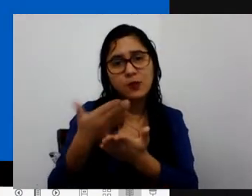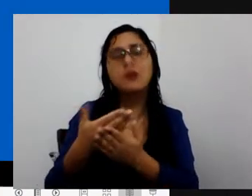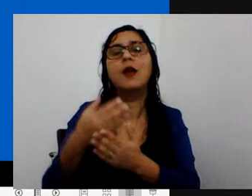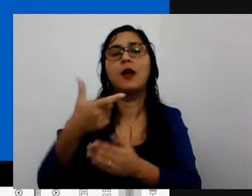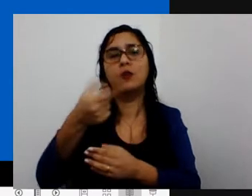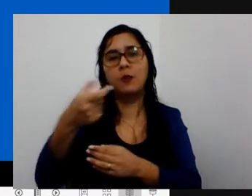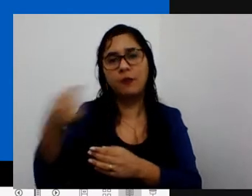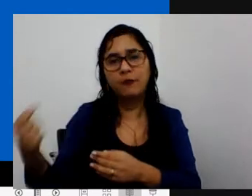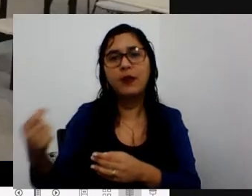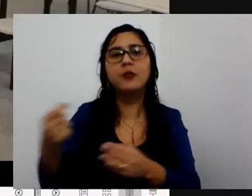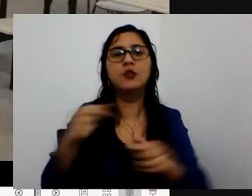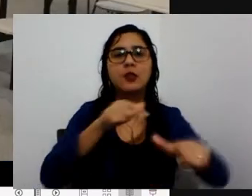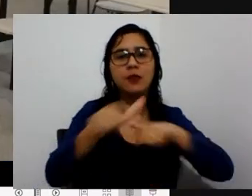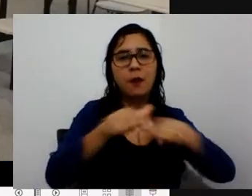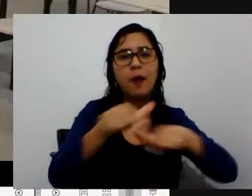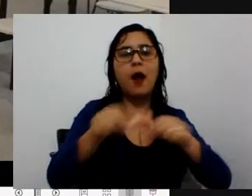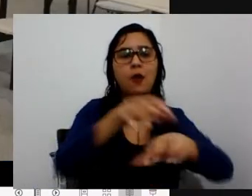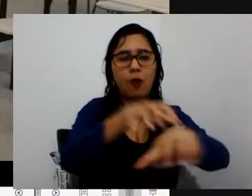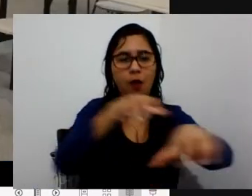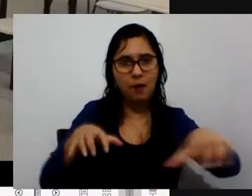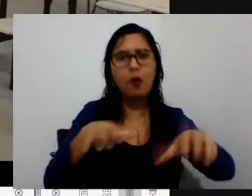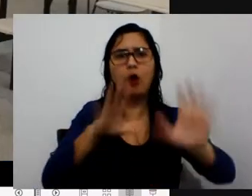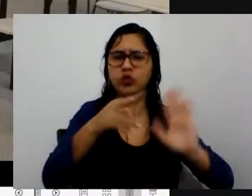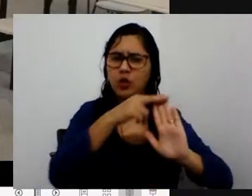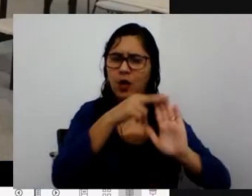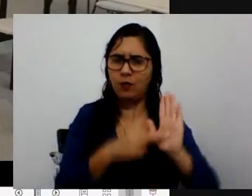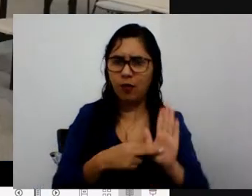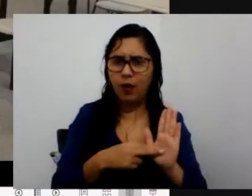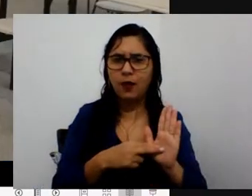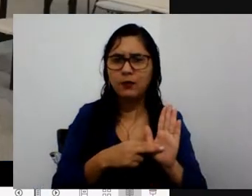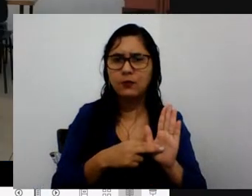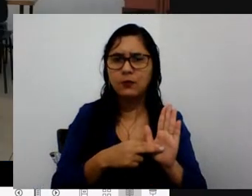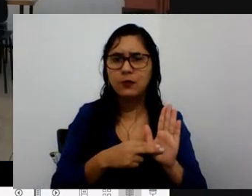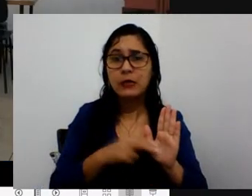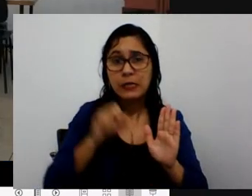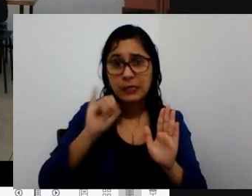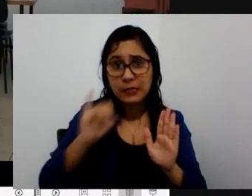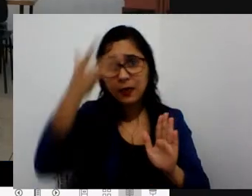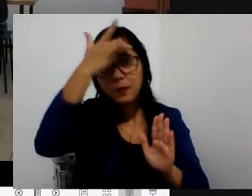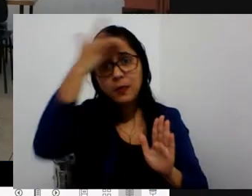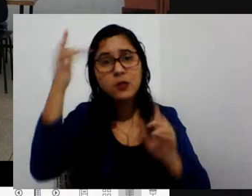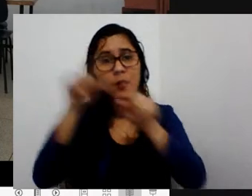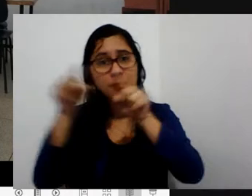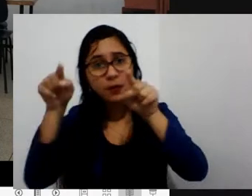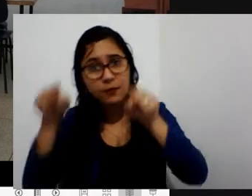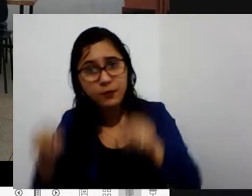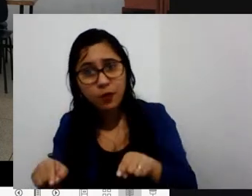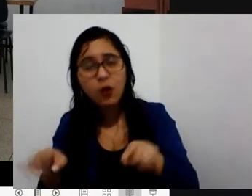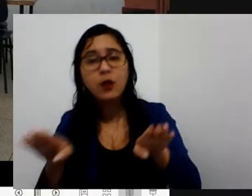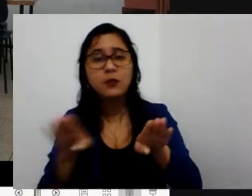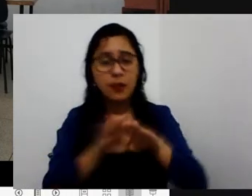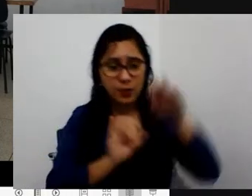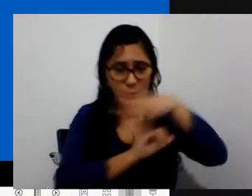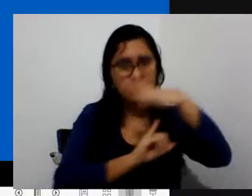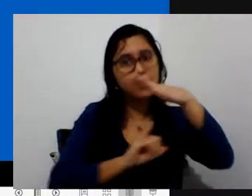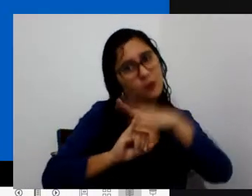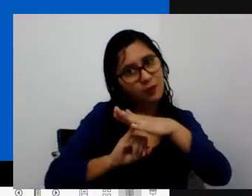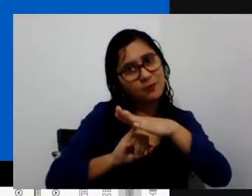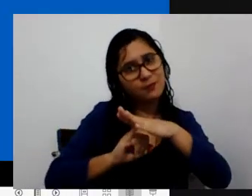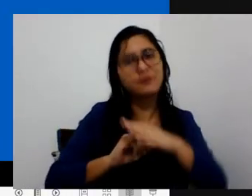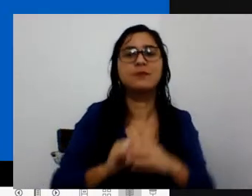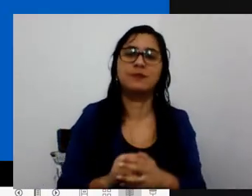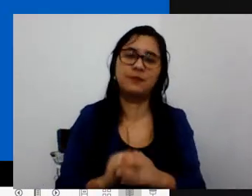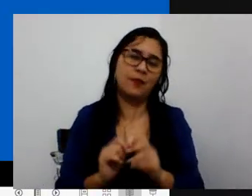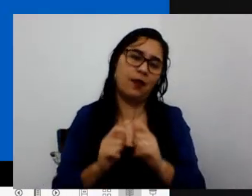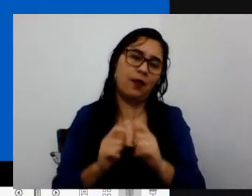caráter regular, quando for do interesse do servidor e da instituição, né? Claro que